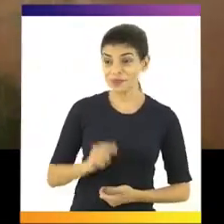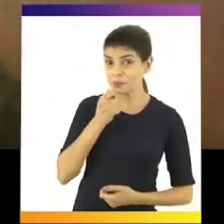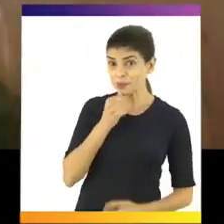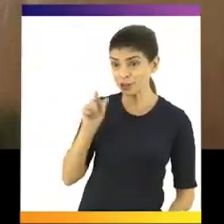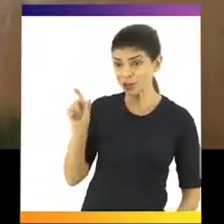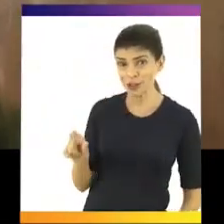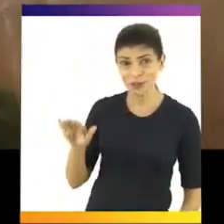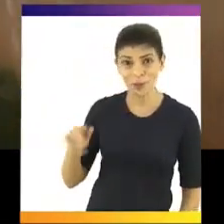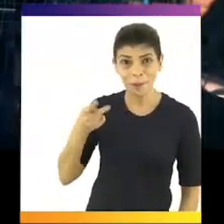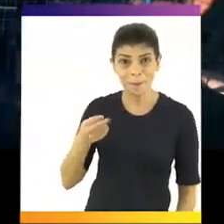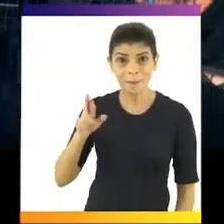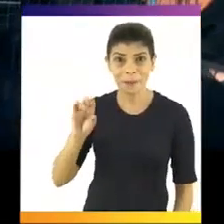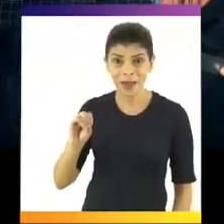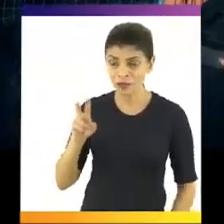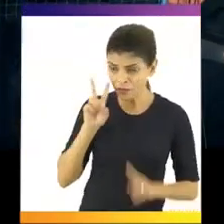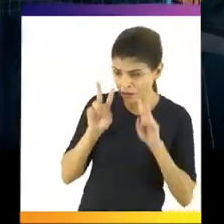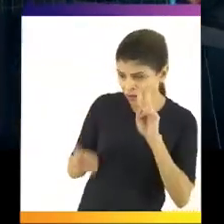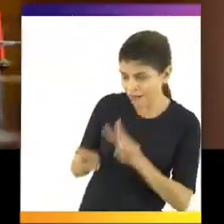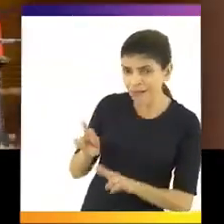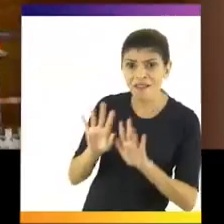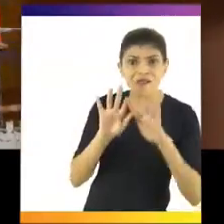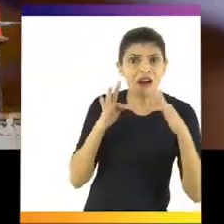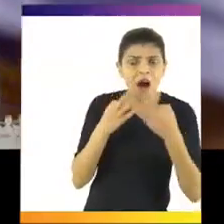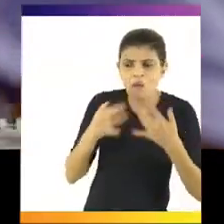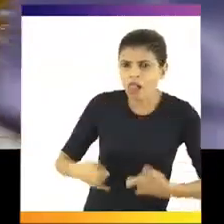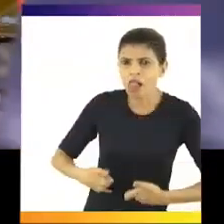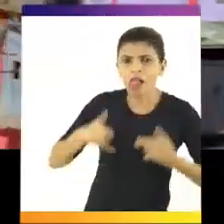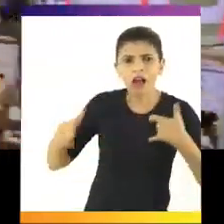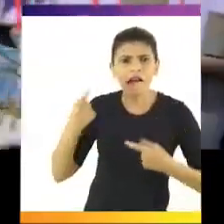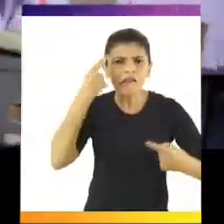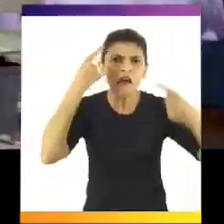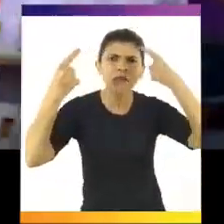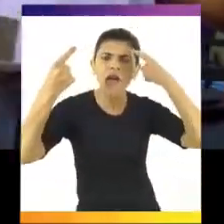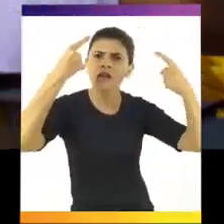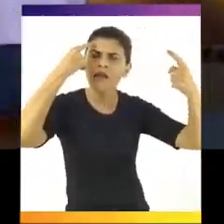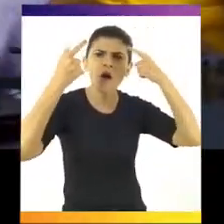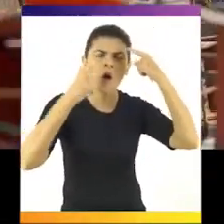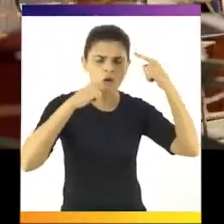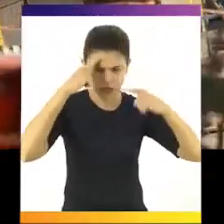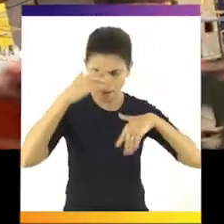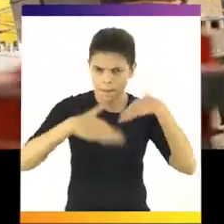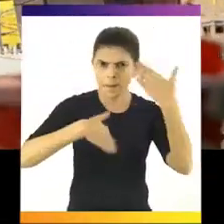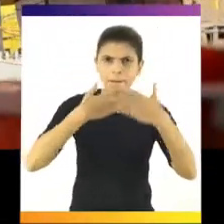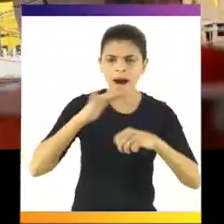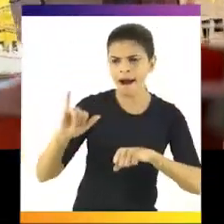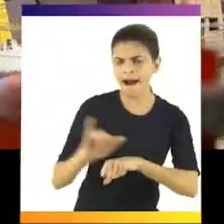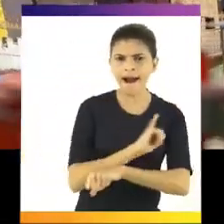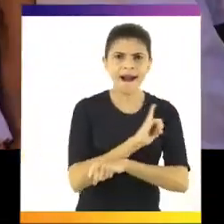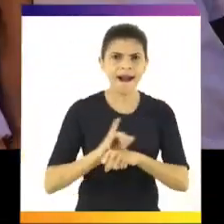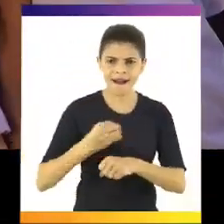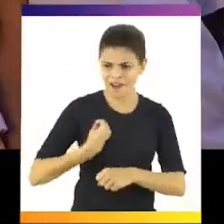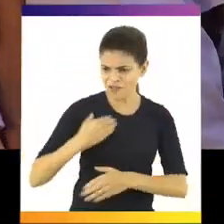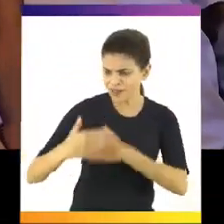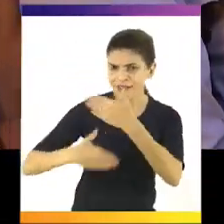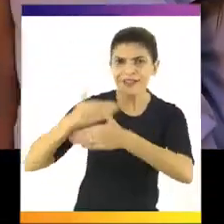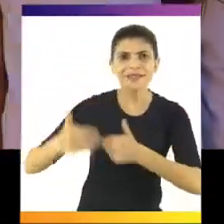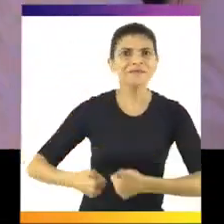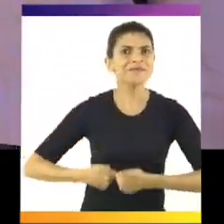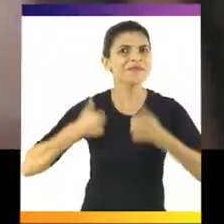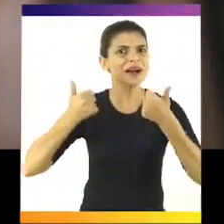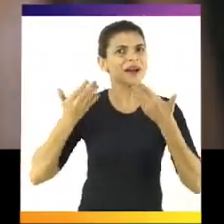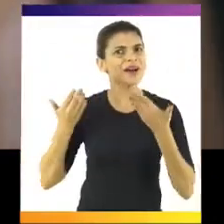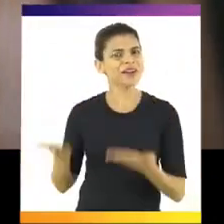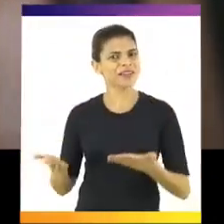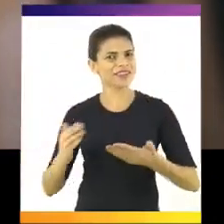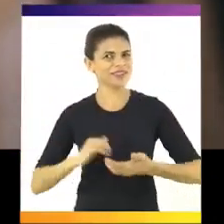É o brilho do Pedro, para orgulho de toda a família, que desde pequenininho já está dando seus primeiros passos para uma vida